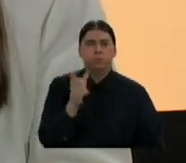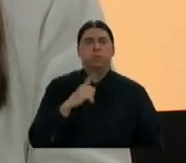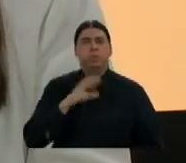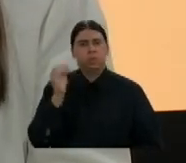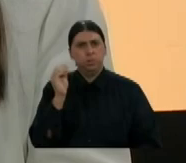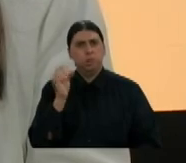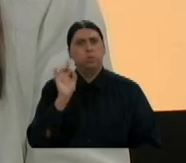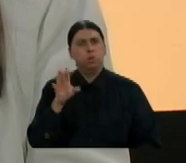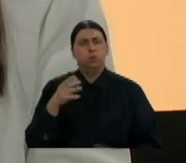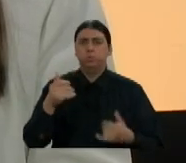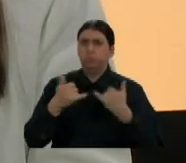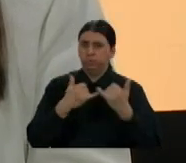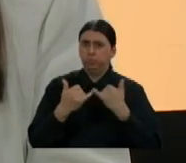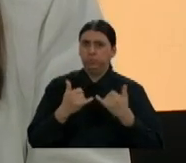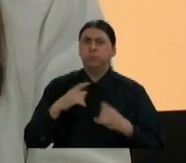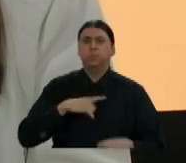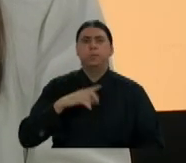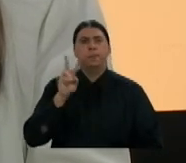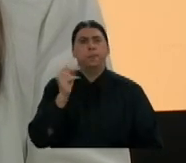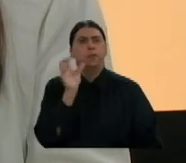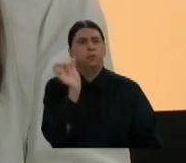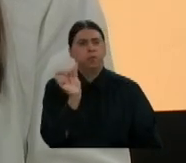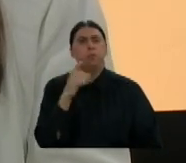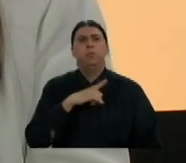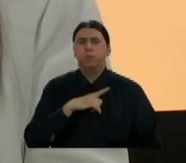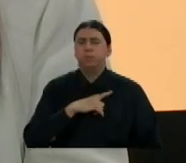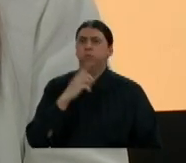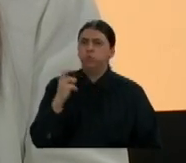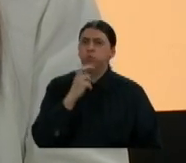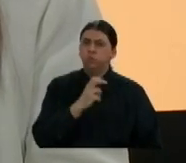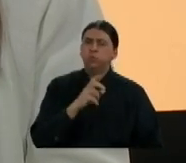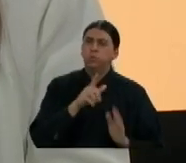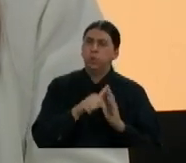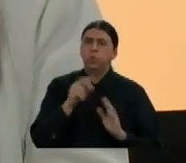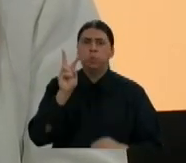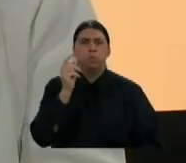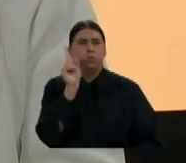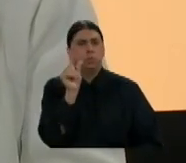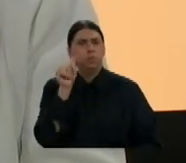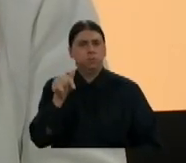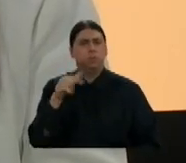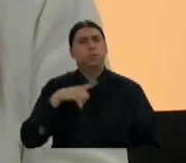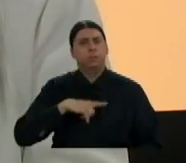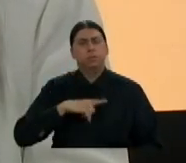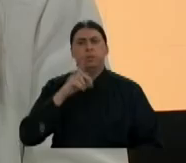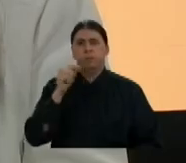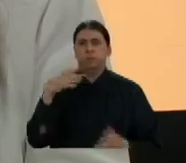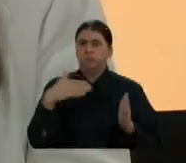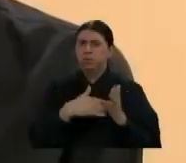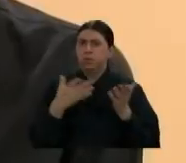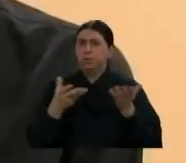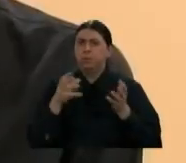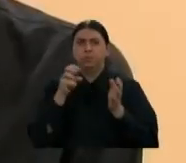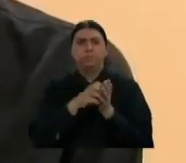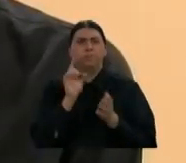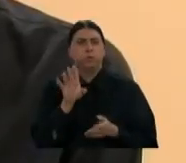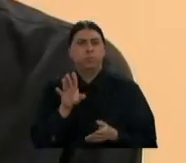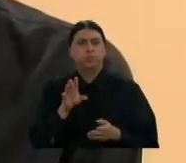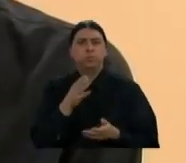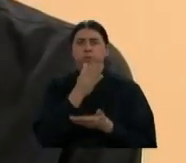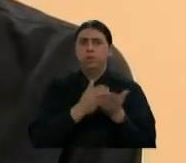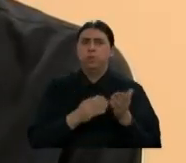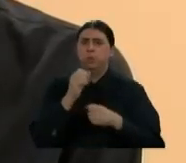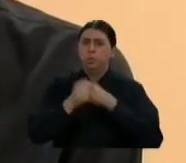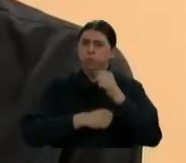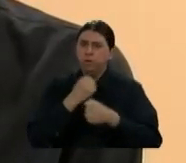2006 foram 1 55 2017 nós estamos com 10 até agora é muito pouco já programa das manhãs sem e